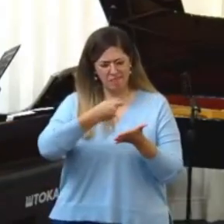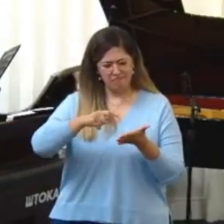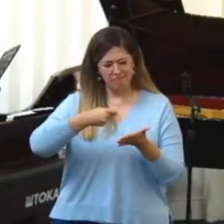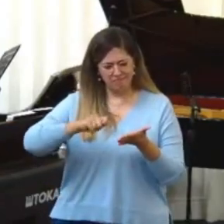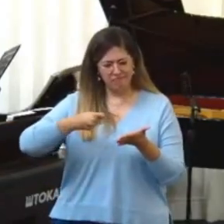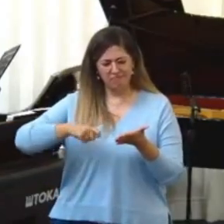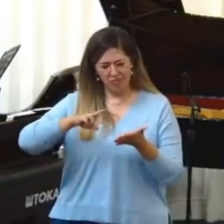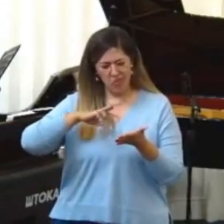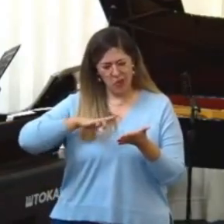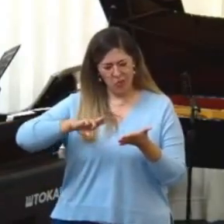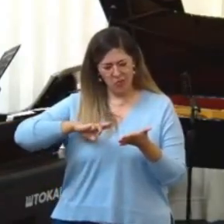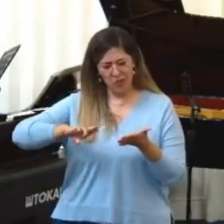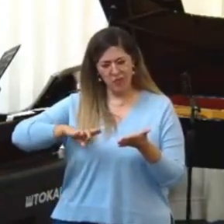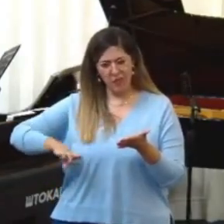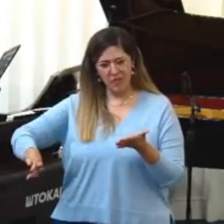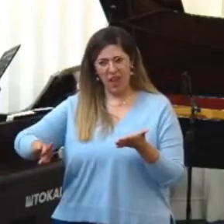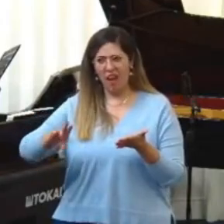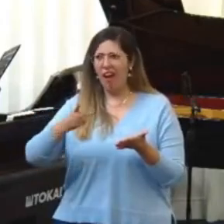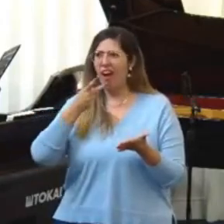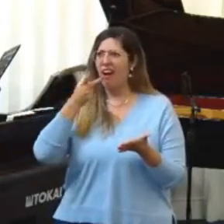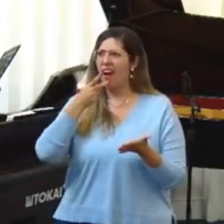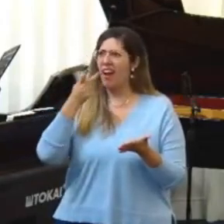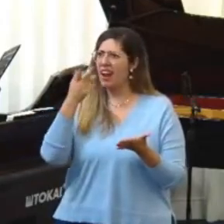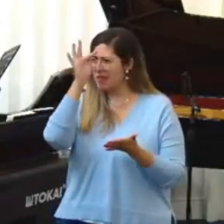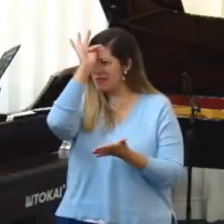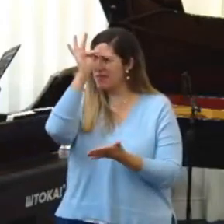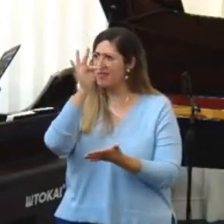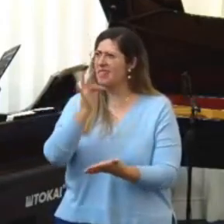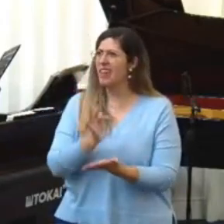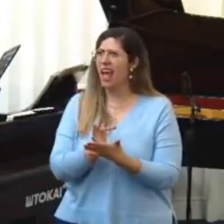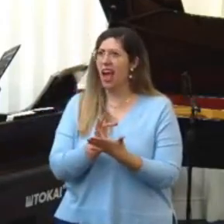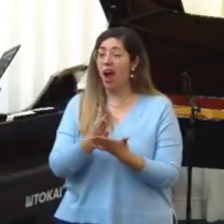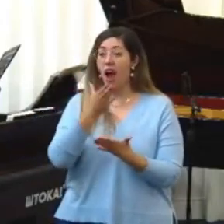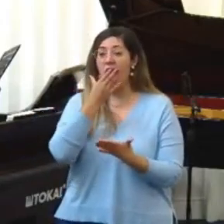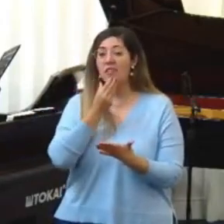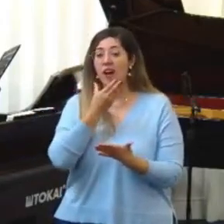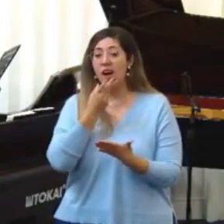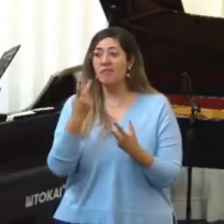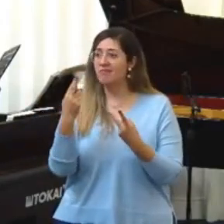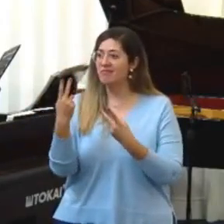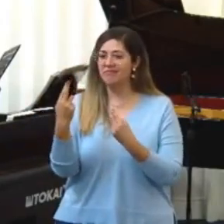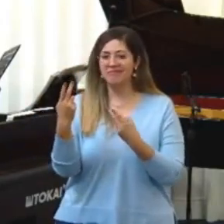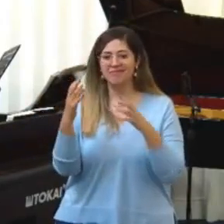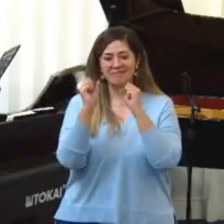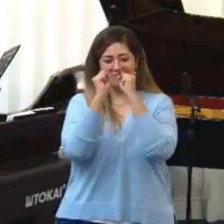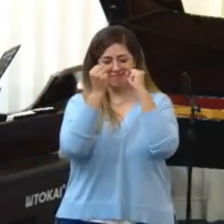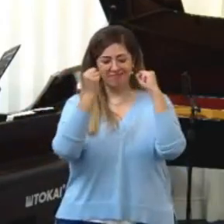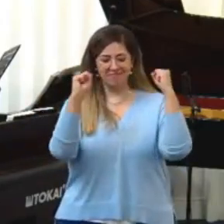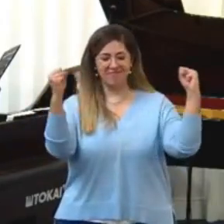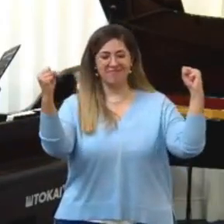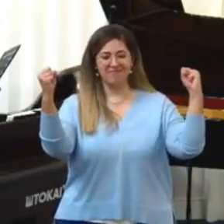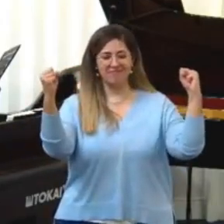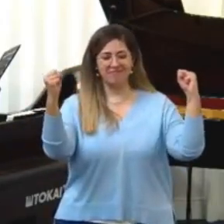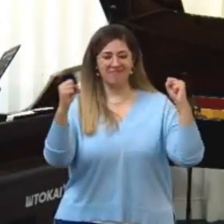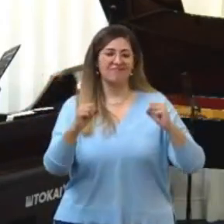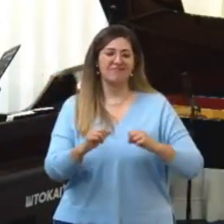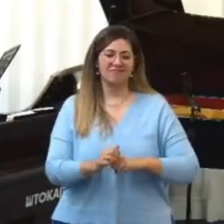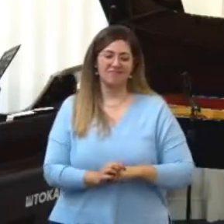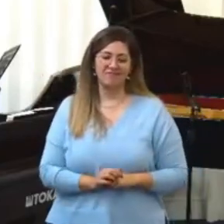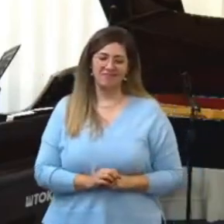Testamento, ele disse: o que mais eu poderia falar sobre fé? De homens como? Muitos, e